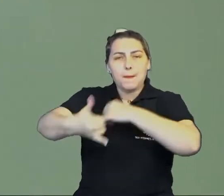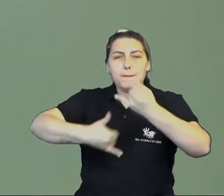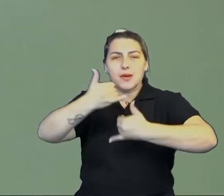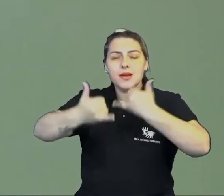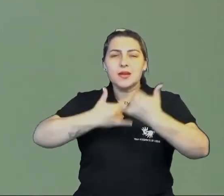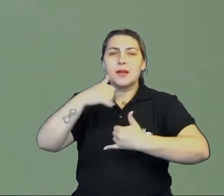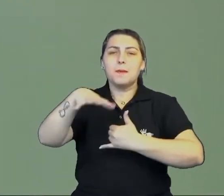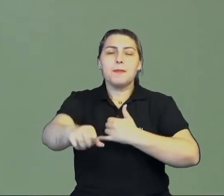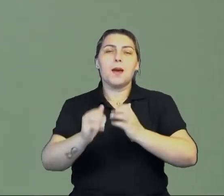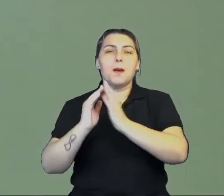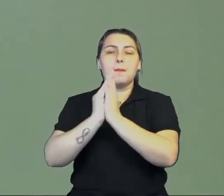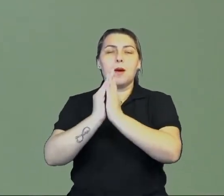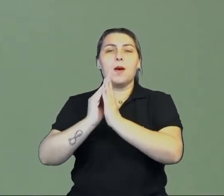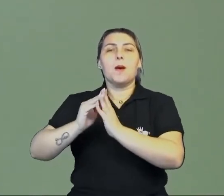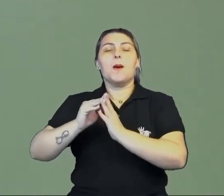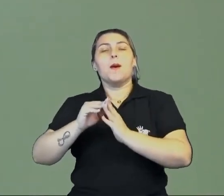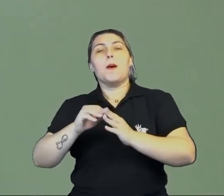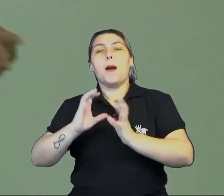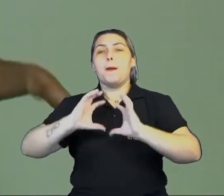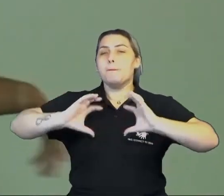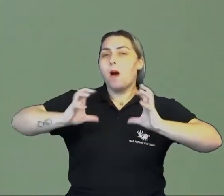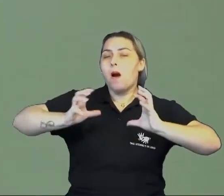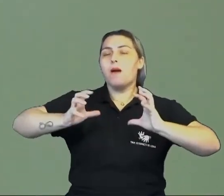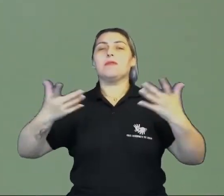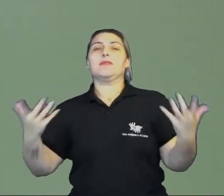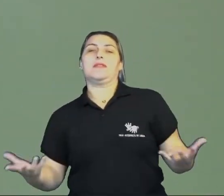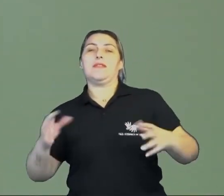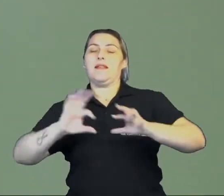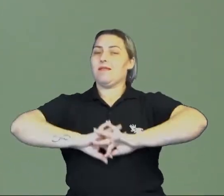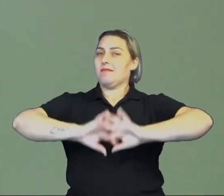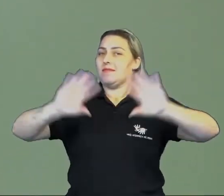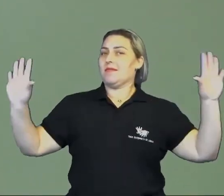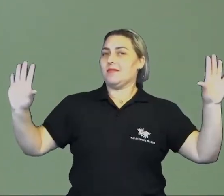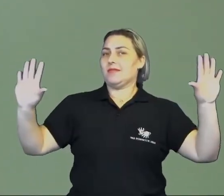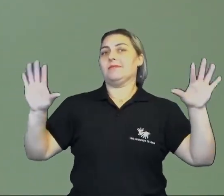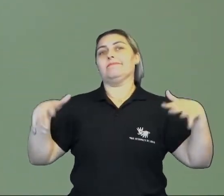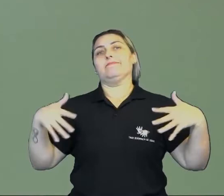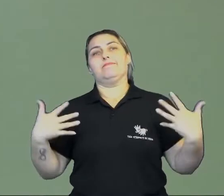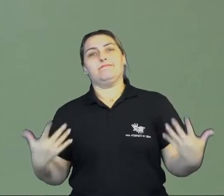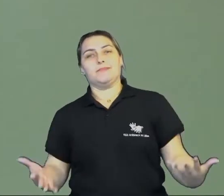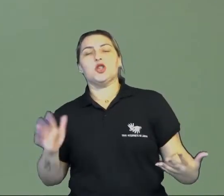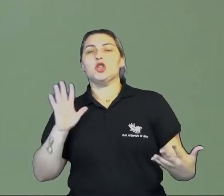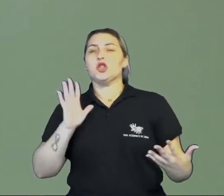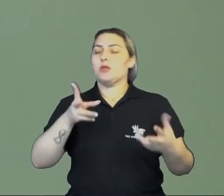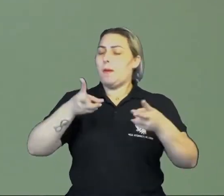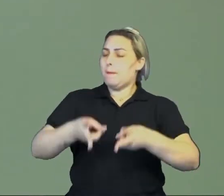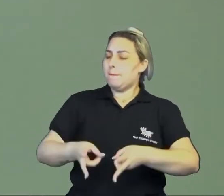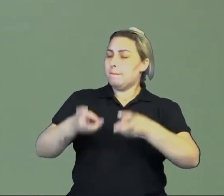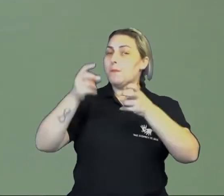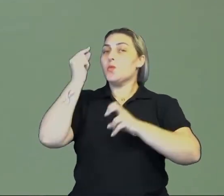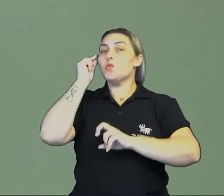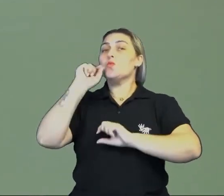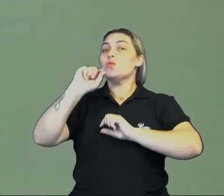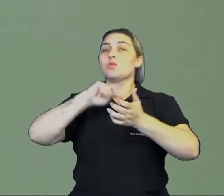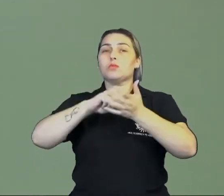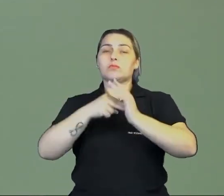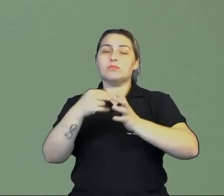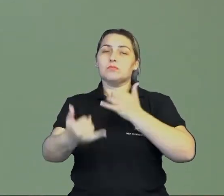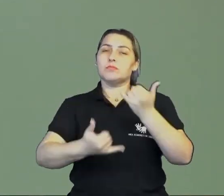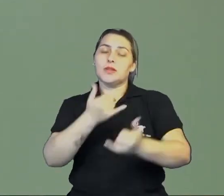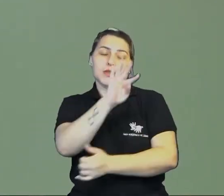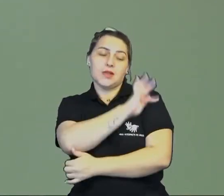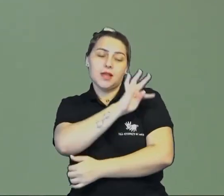brincando, pego uma boneca, pego um carrinho, pego uma bola e tô me divertindo livremente? Talvez você já tenha uma percepção do que é brincadeira. Vamos